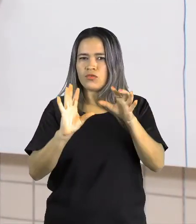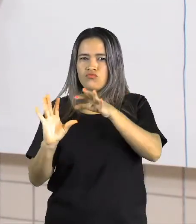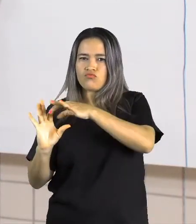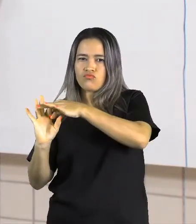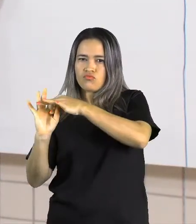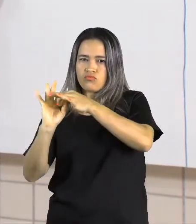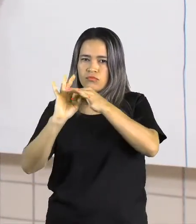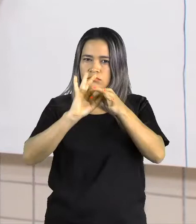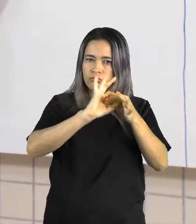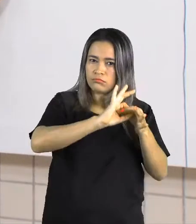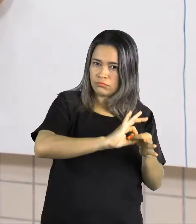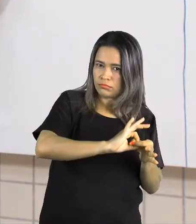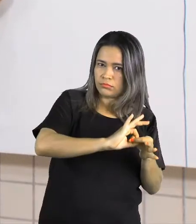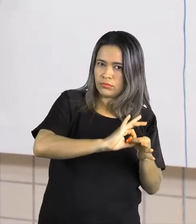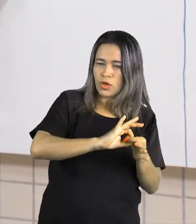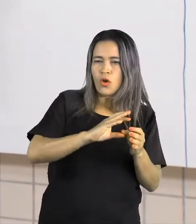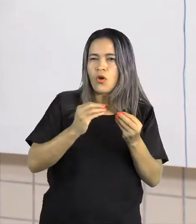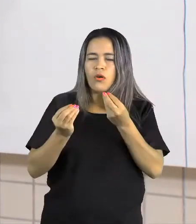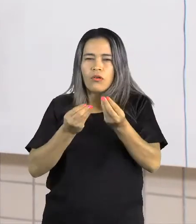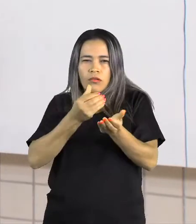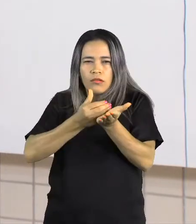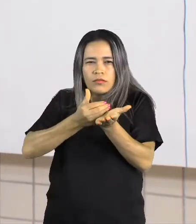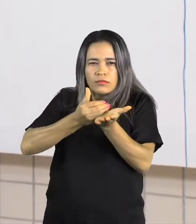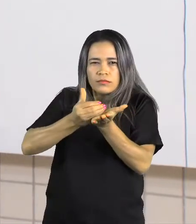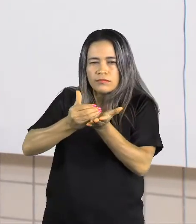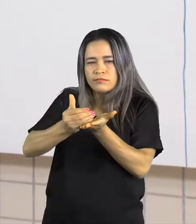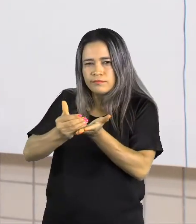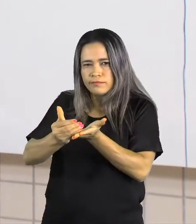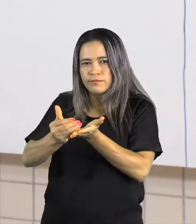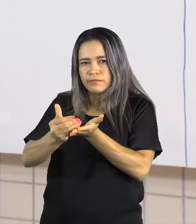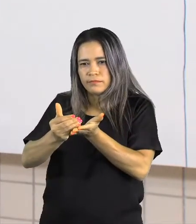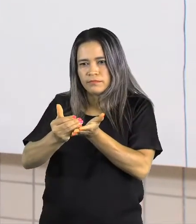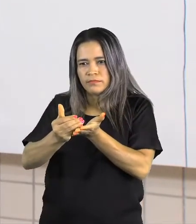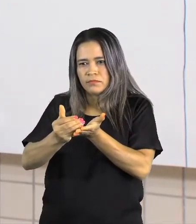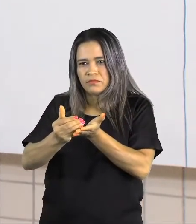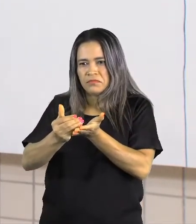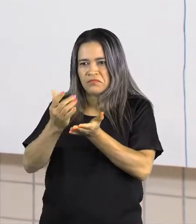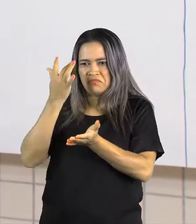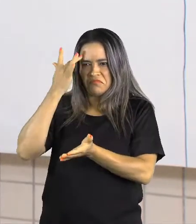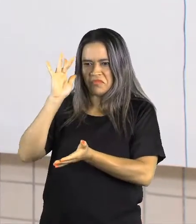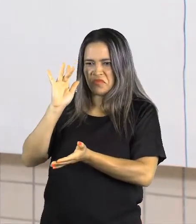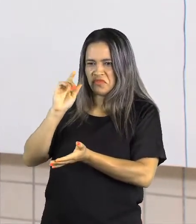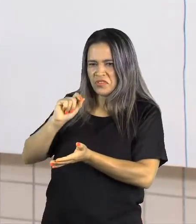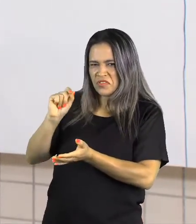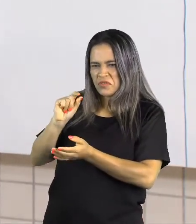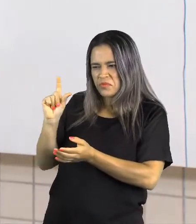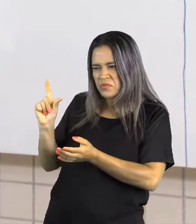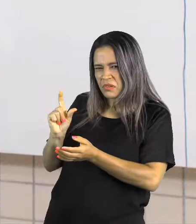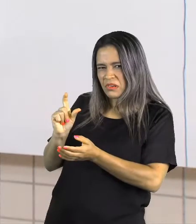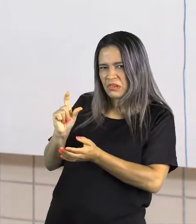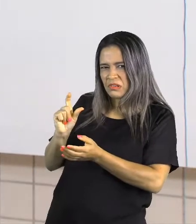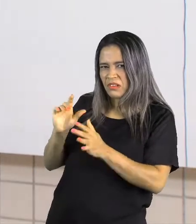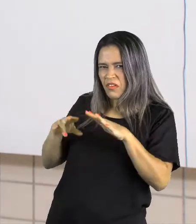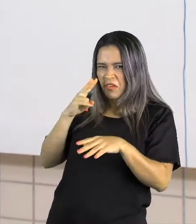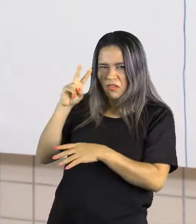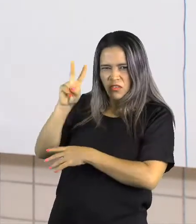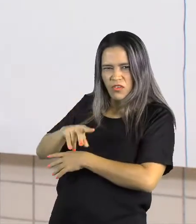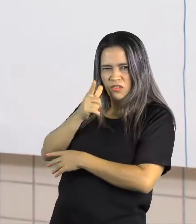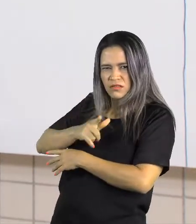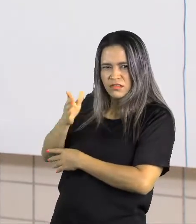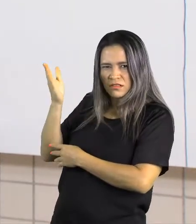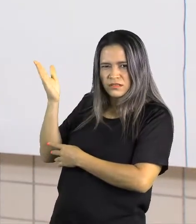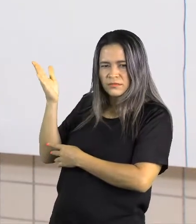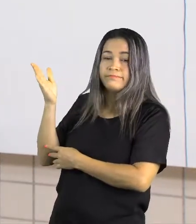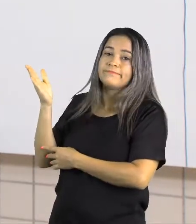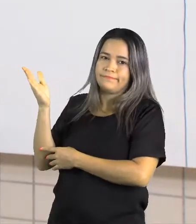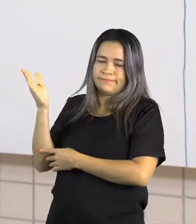contexto. Como aquilo começa? Não sei se eu escrevi pequeno, talvez dê para ler.